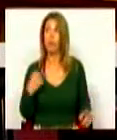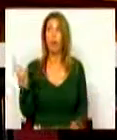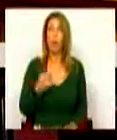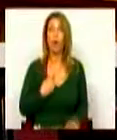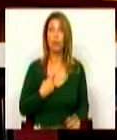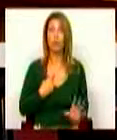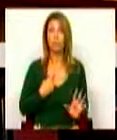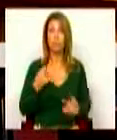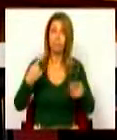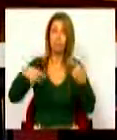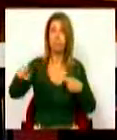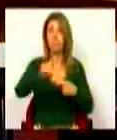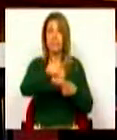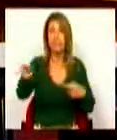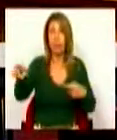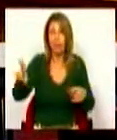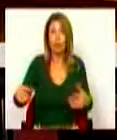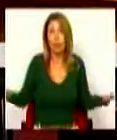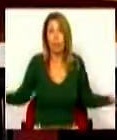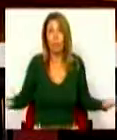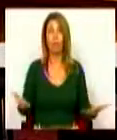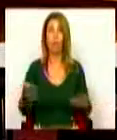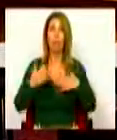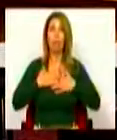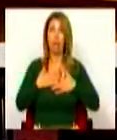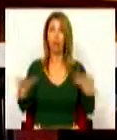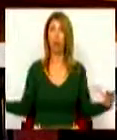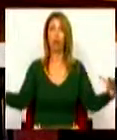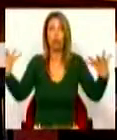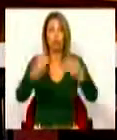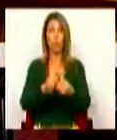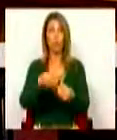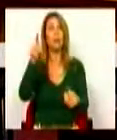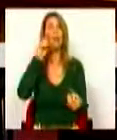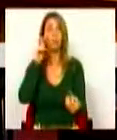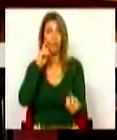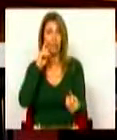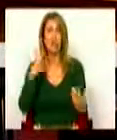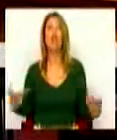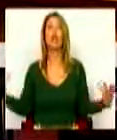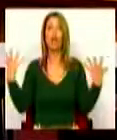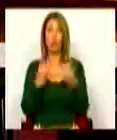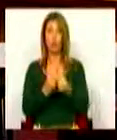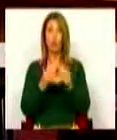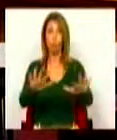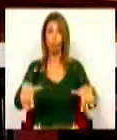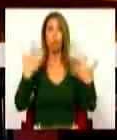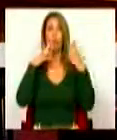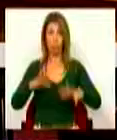do dela para nos defendermos juntos e para juntos podermos